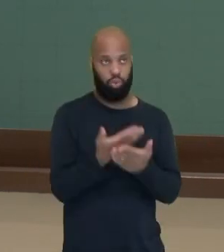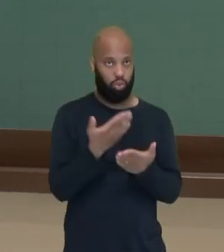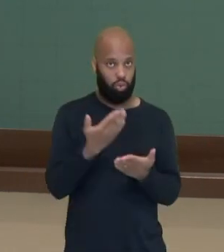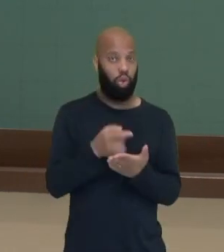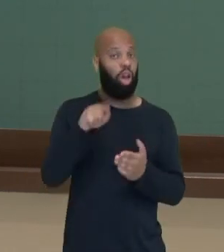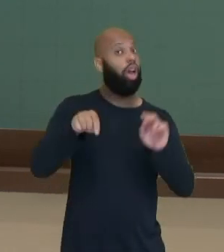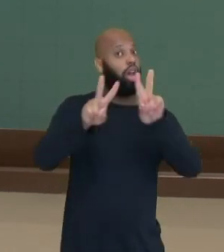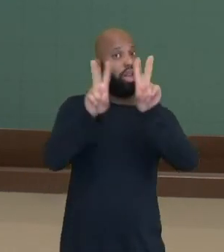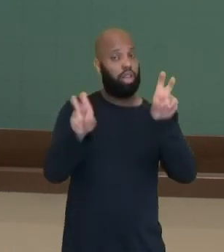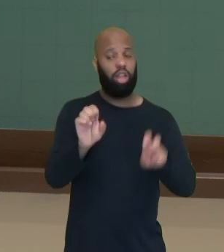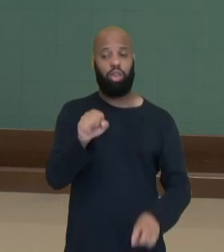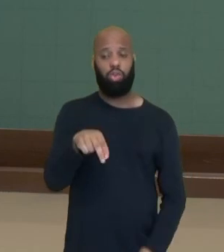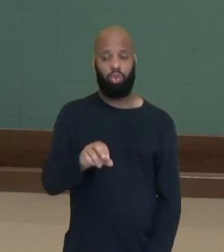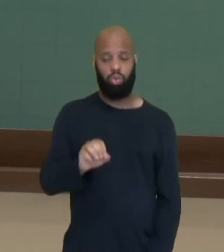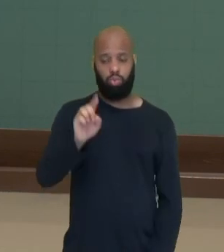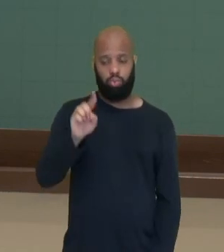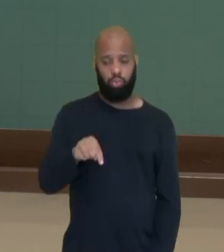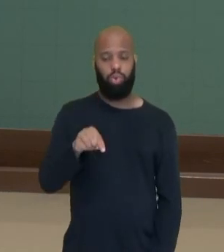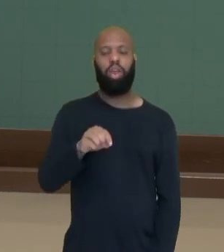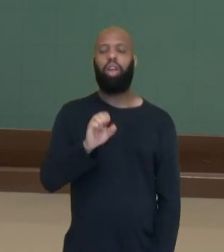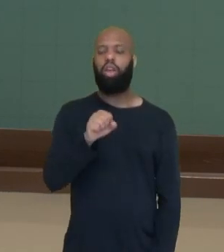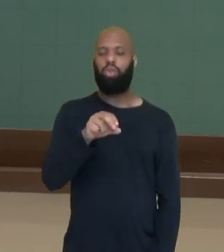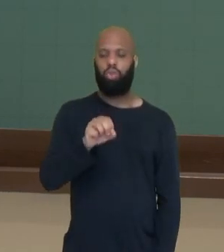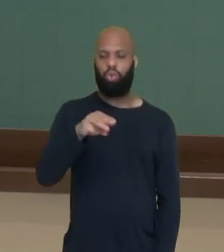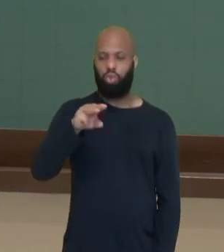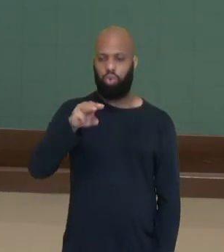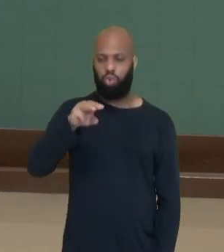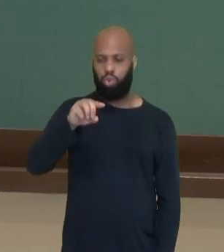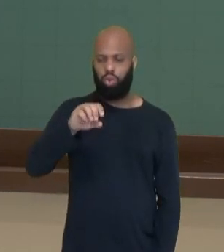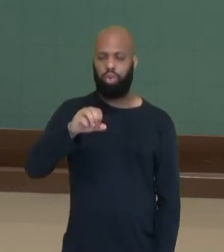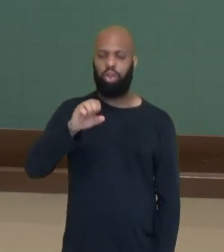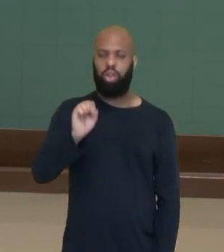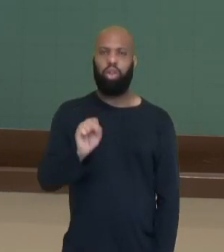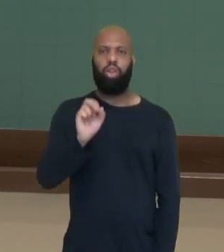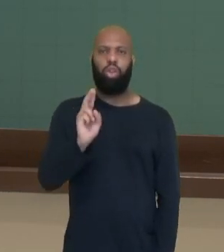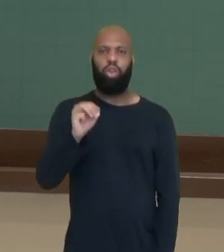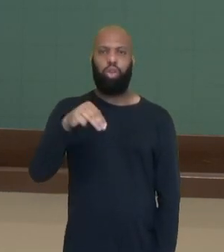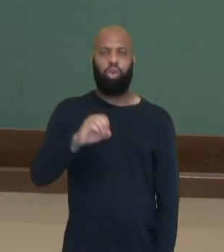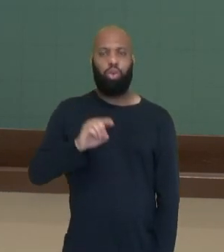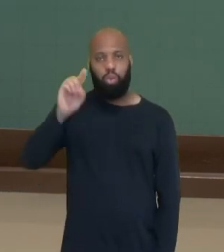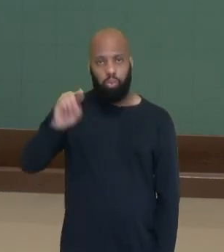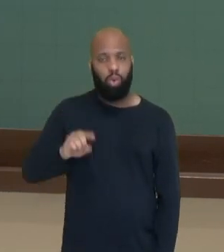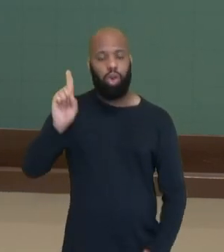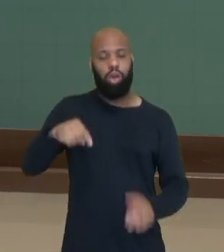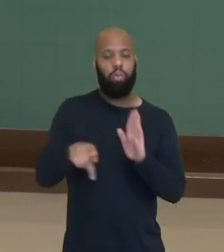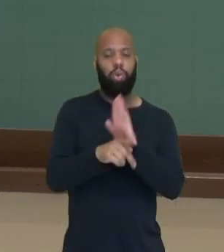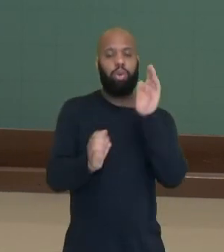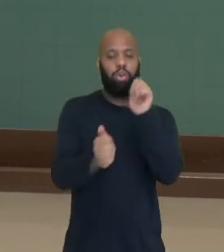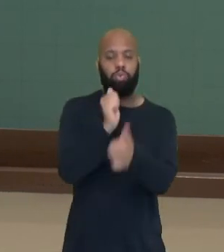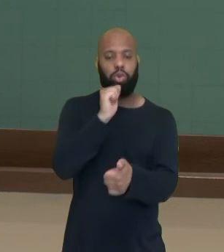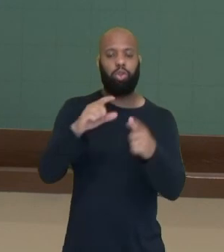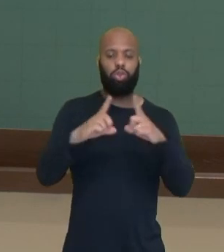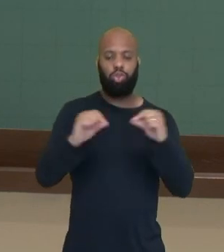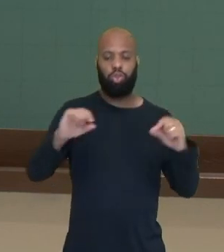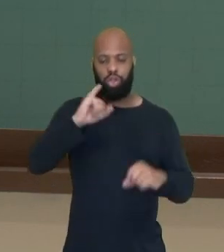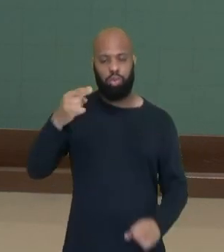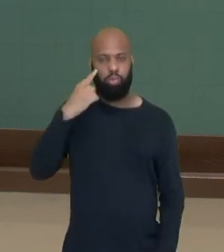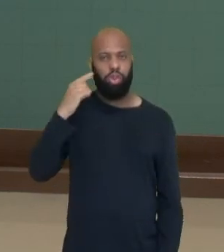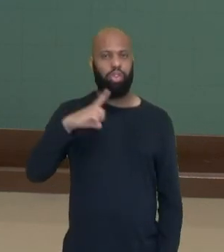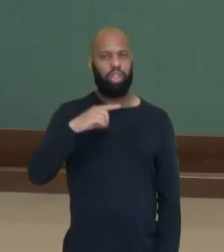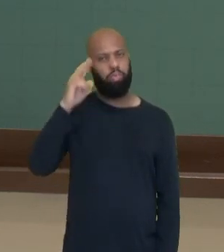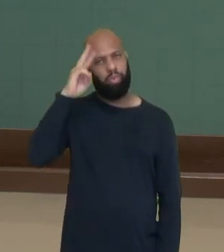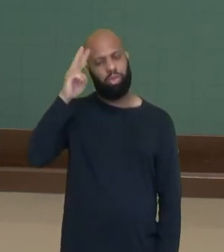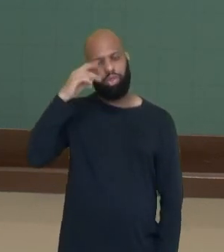então? O sumô é uma modalidade de luta que detém o status de esporte nacional do Japão e tem uma história de mais de 2.000